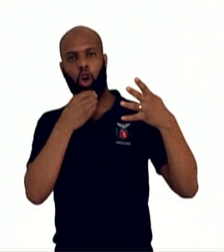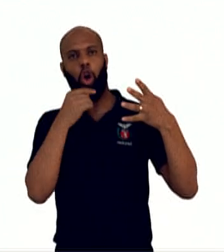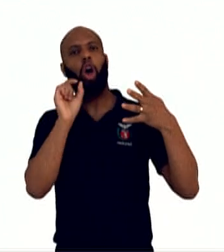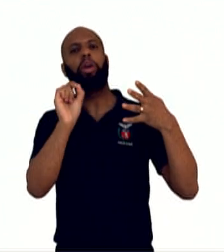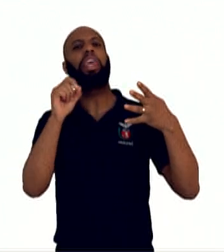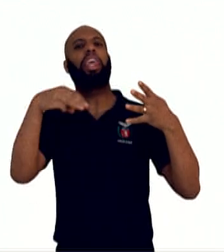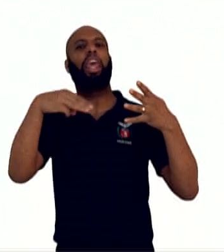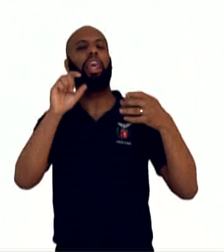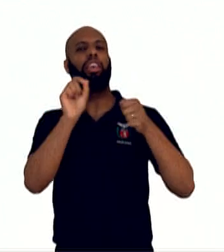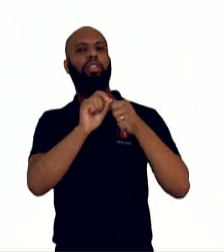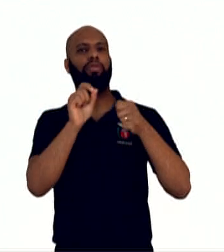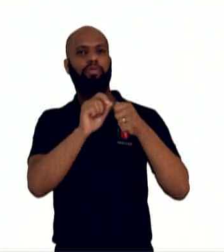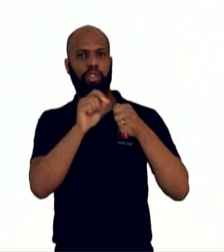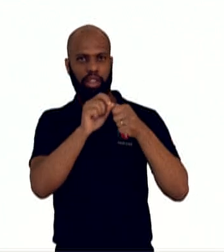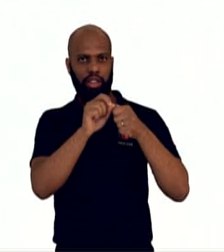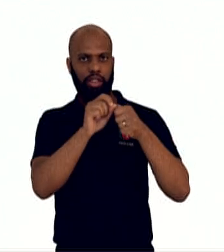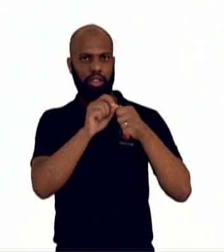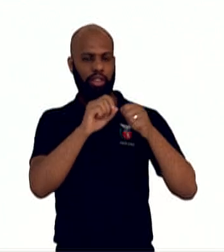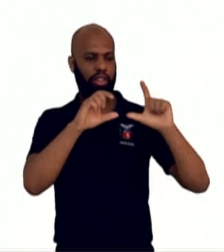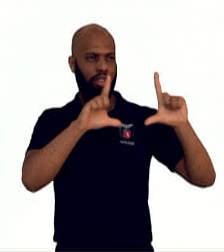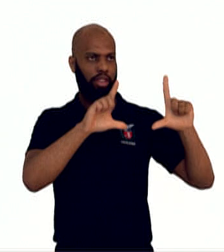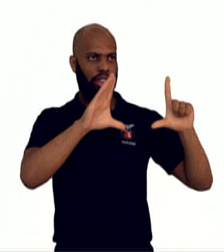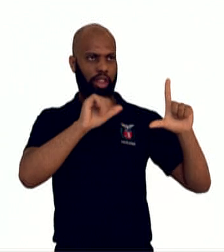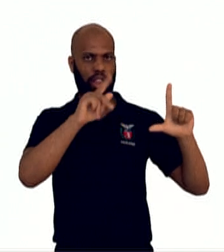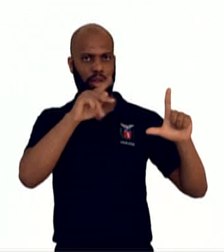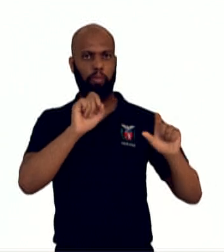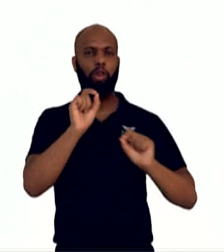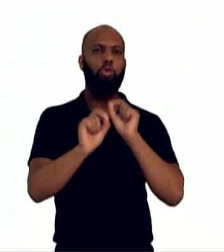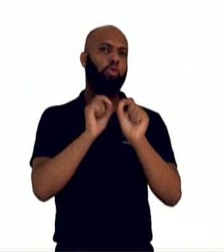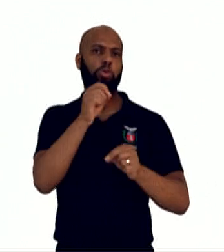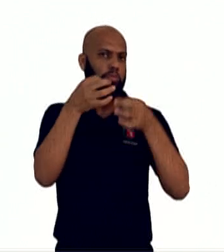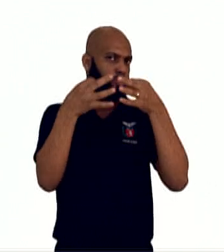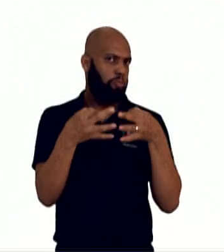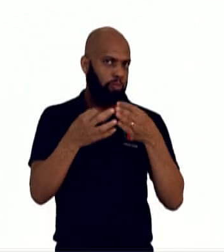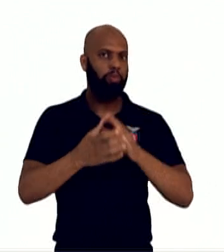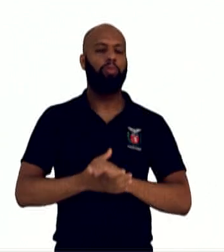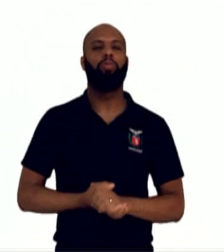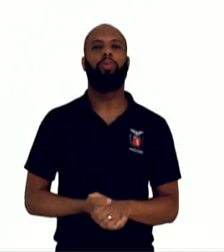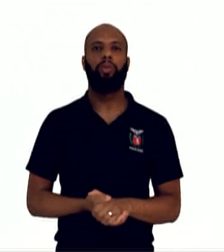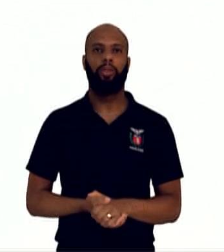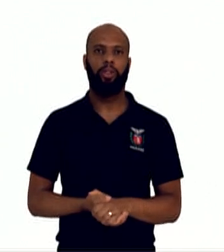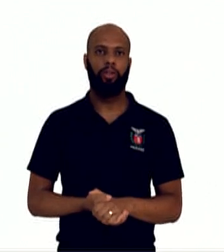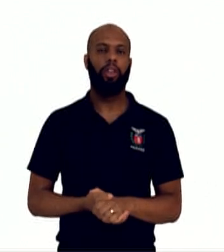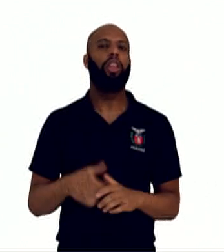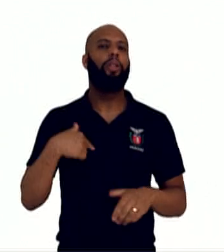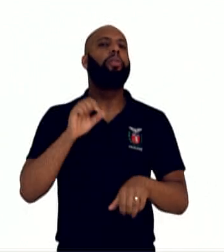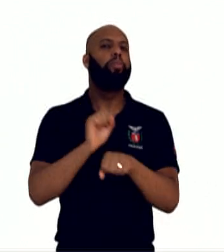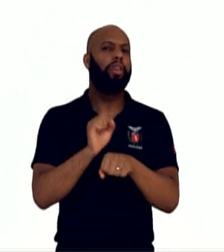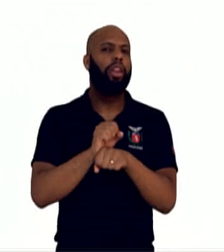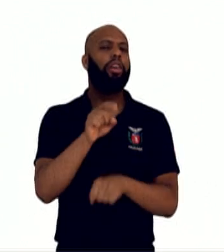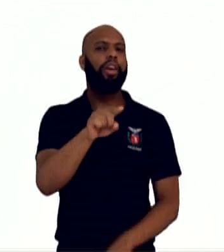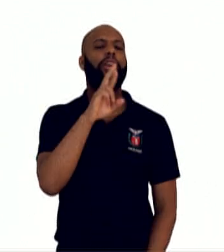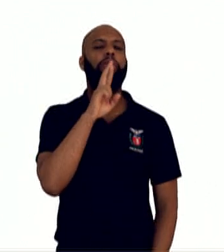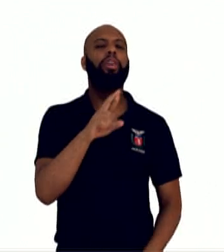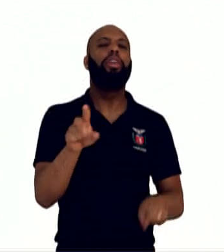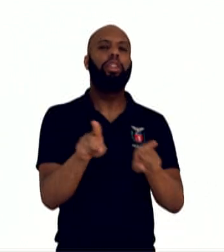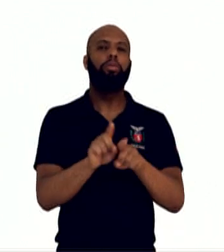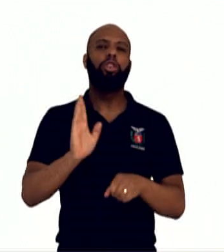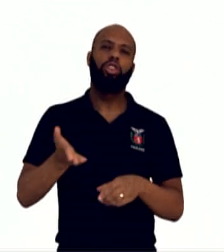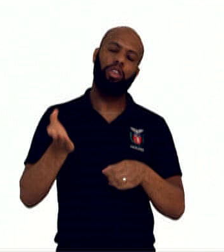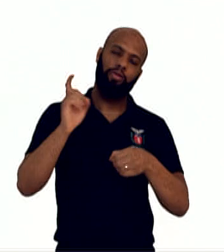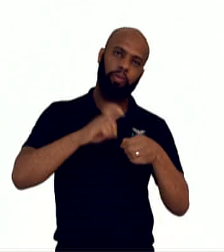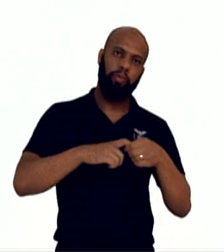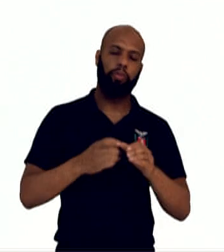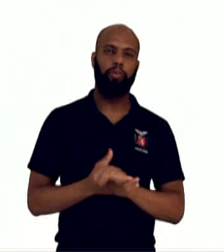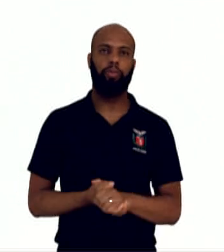D, Manuel Bandeira. Qual dessas alternativas é a correta? Eu vou dar mais um tempinho para vocês e daqui a pouquinho a